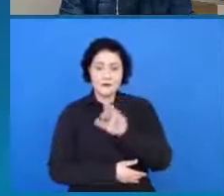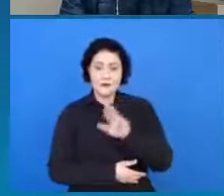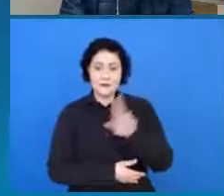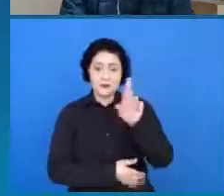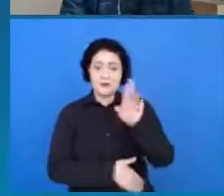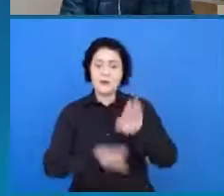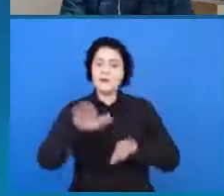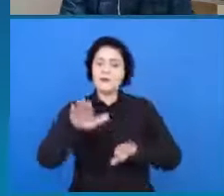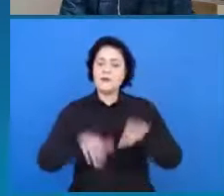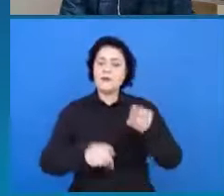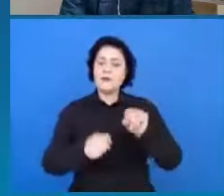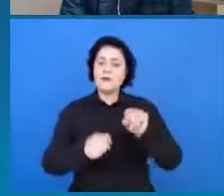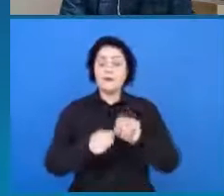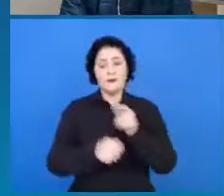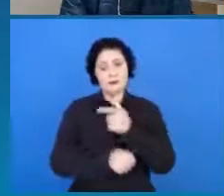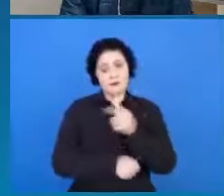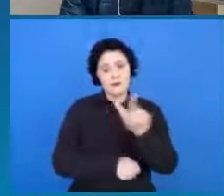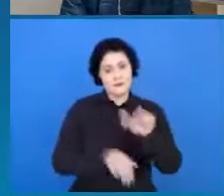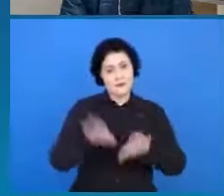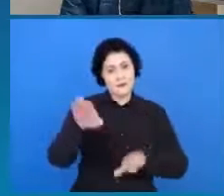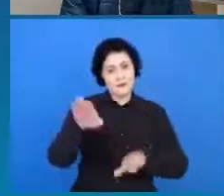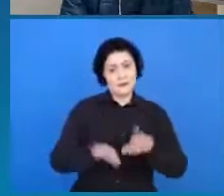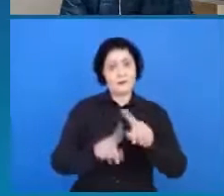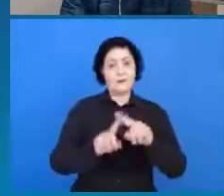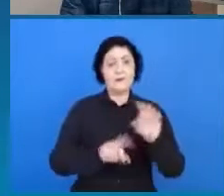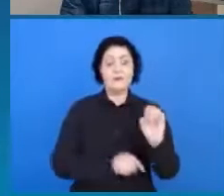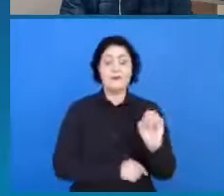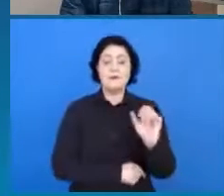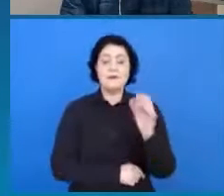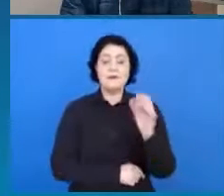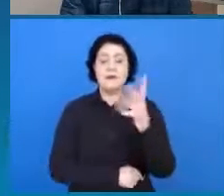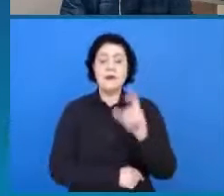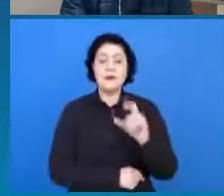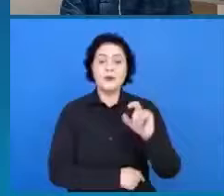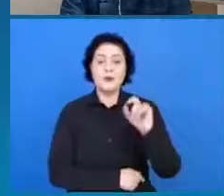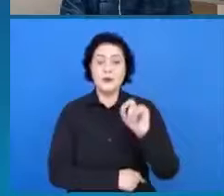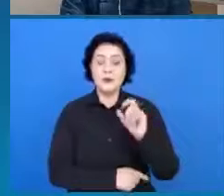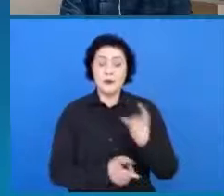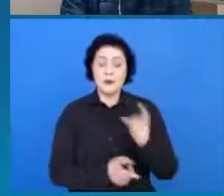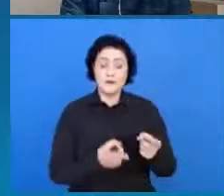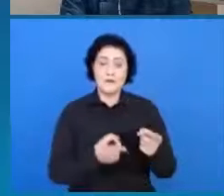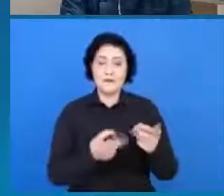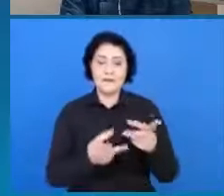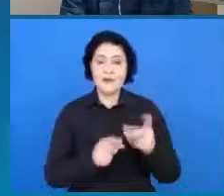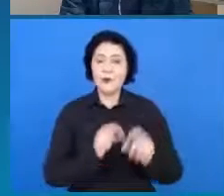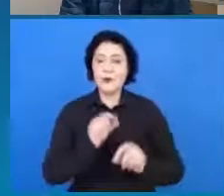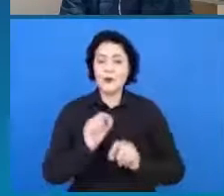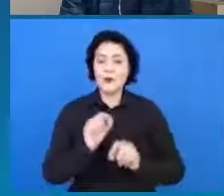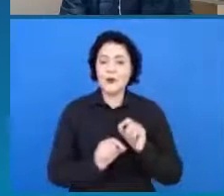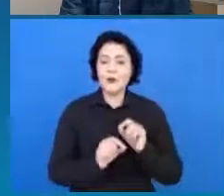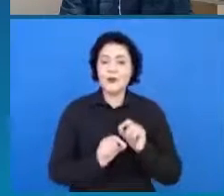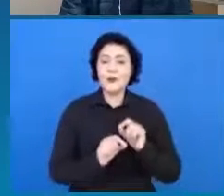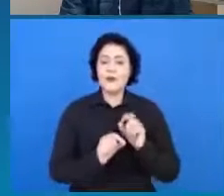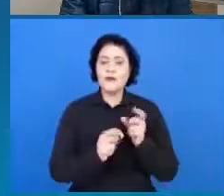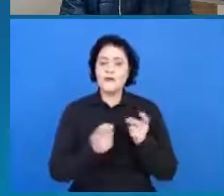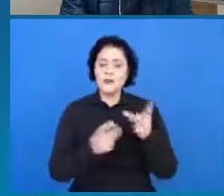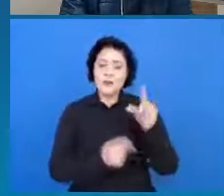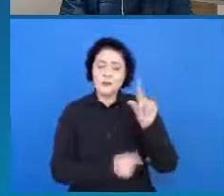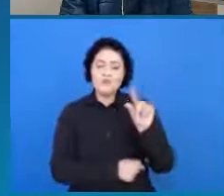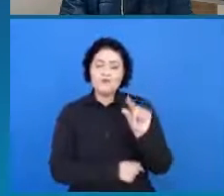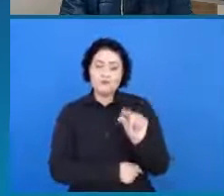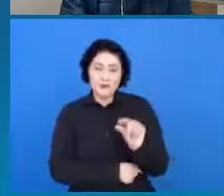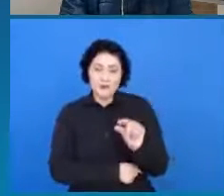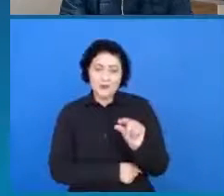talvez passamos outros acontece que a venda o sido muito muito